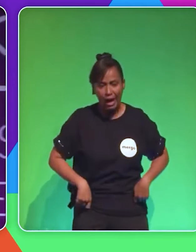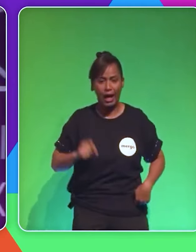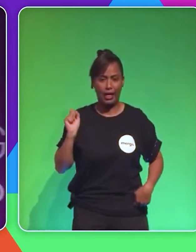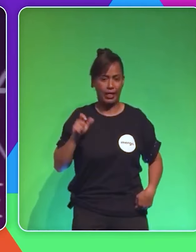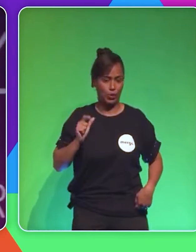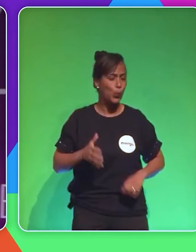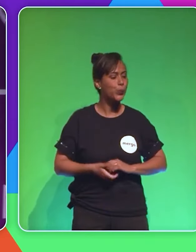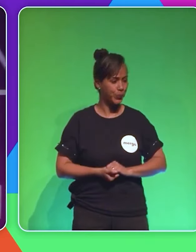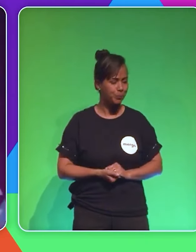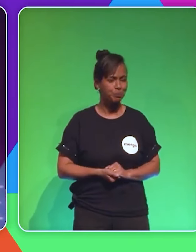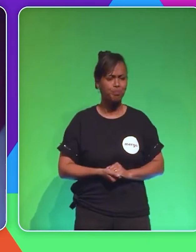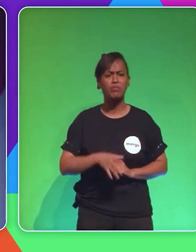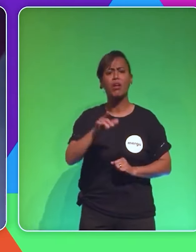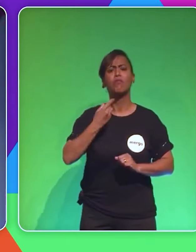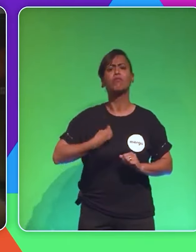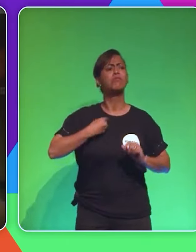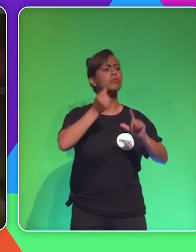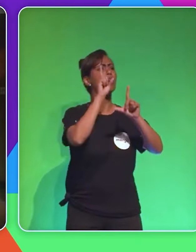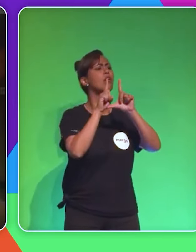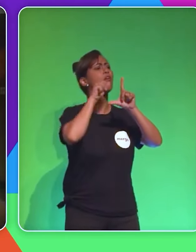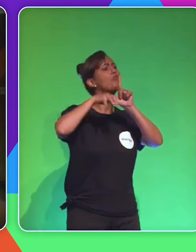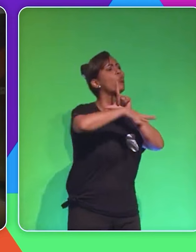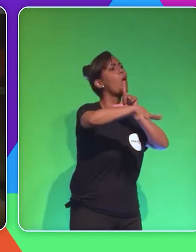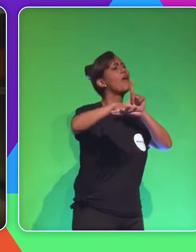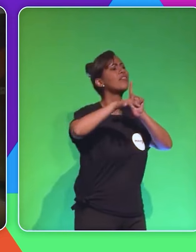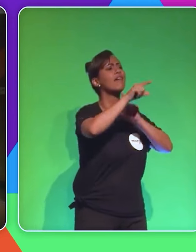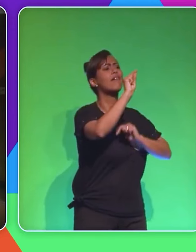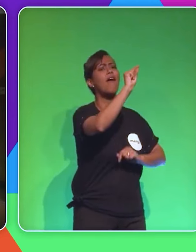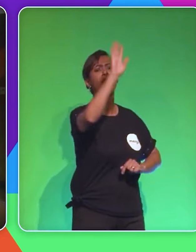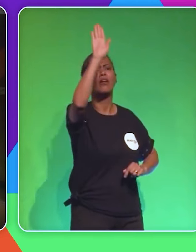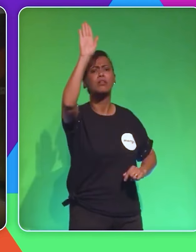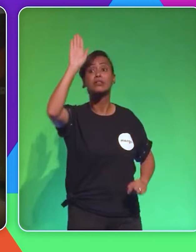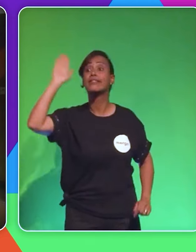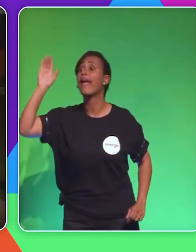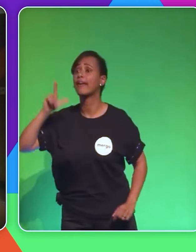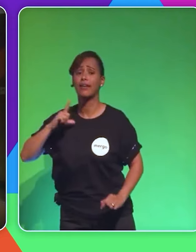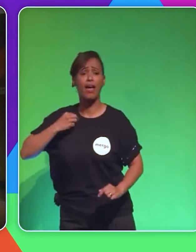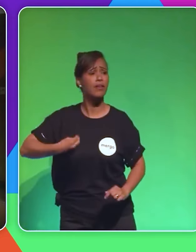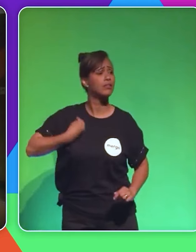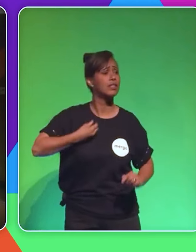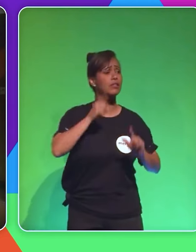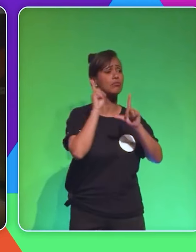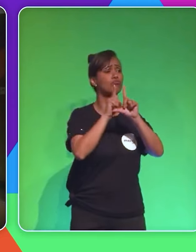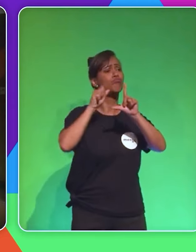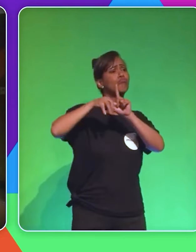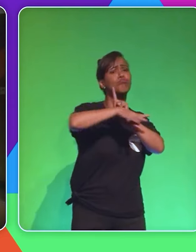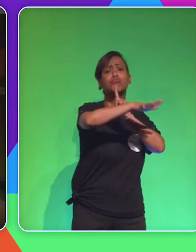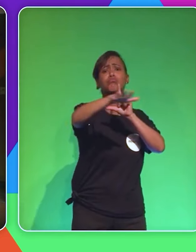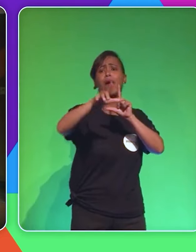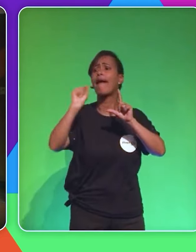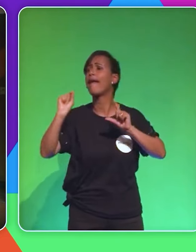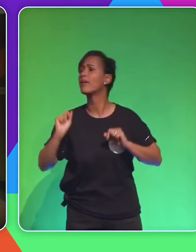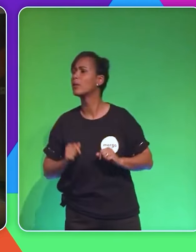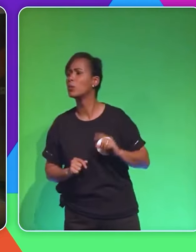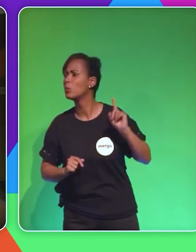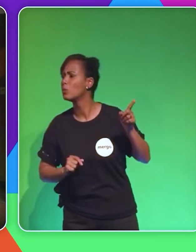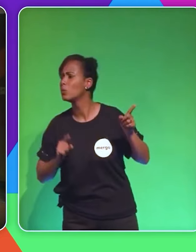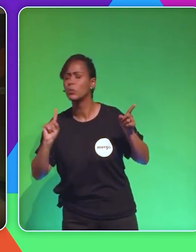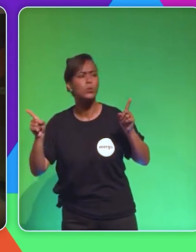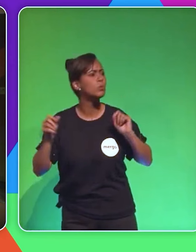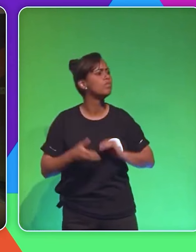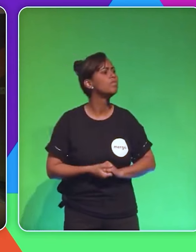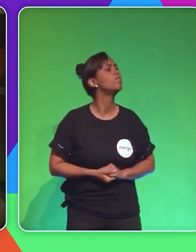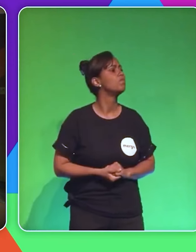pessoal tem influencer aqui levanta a mão quem cria conteúdo aqui para mim por